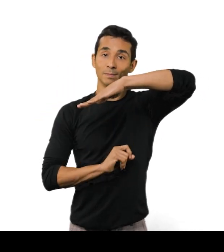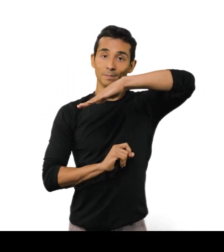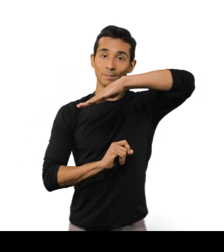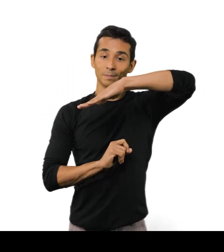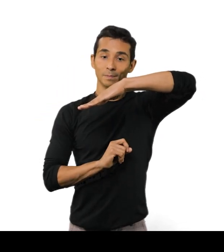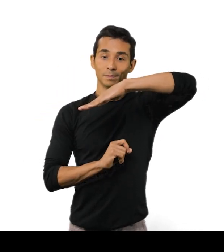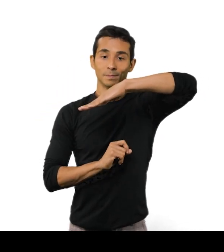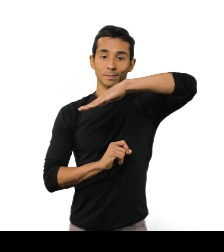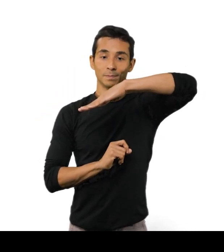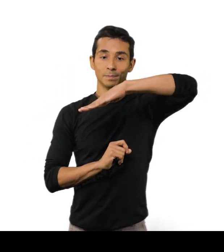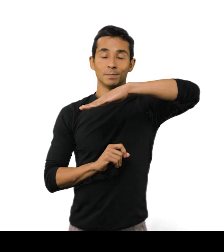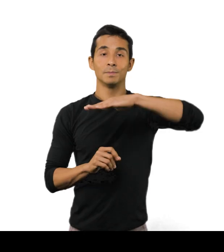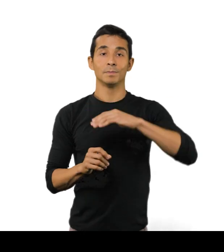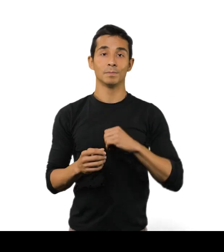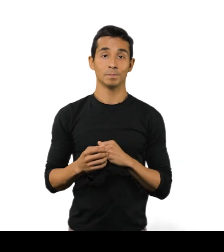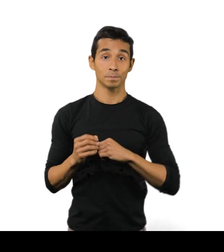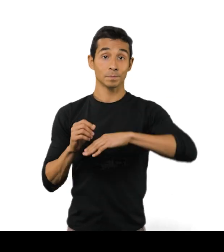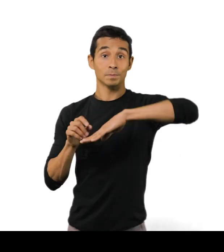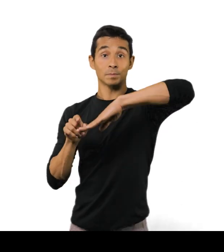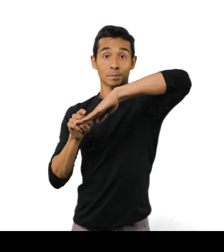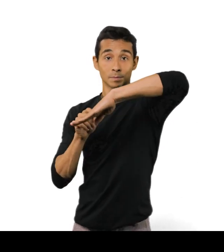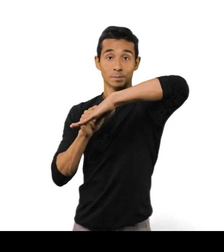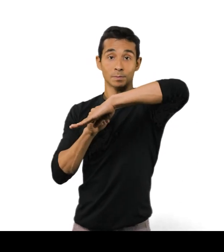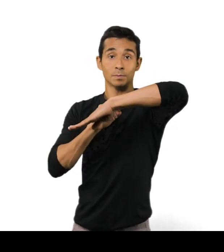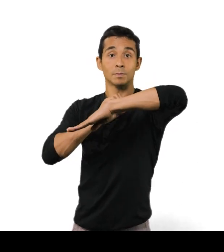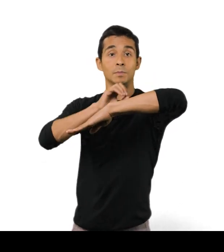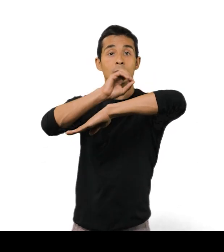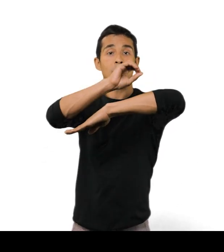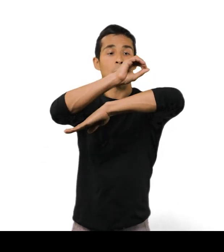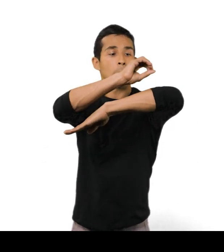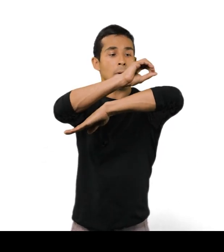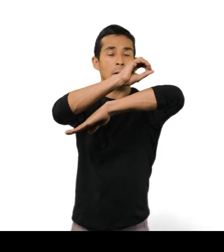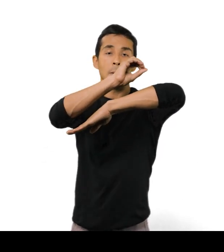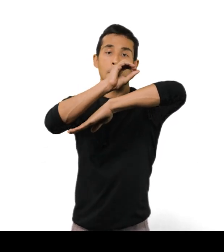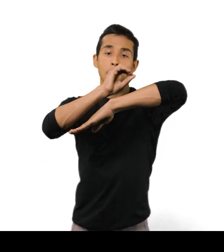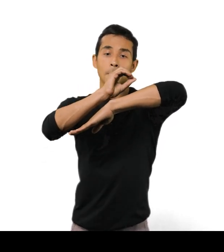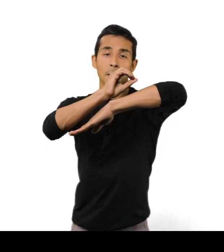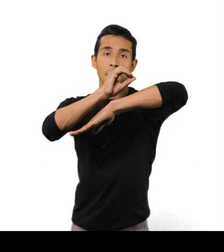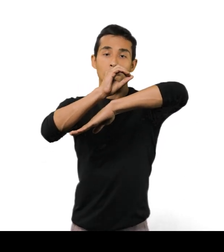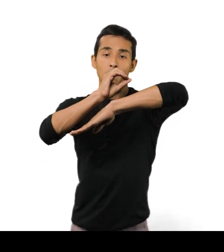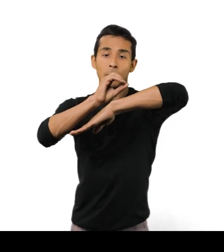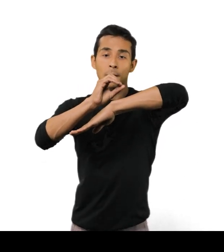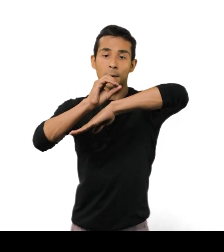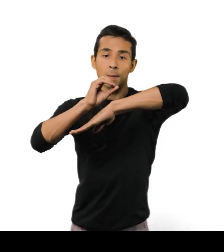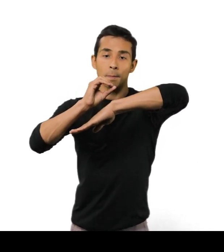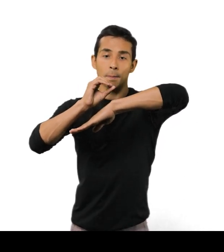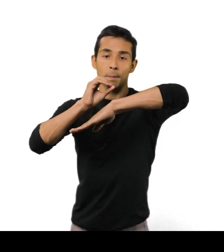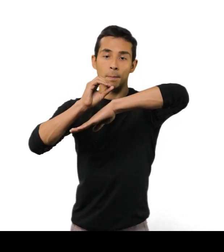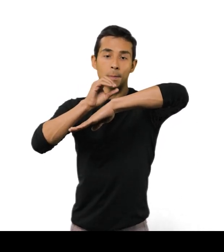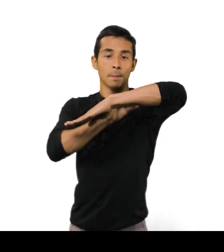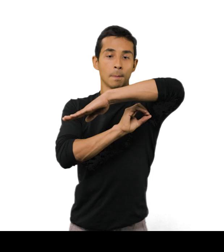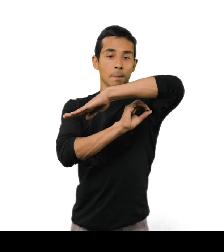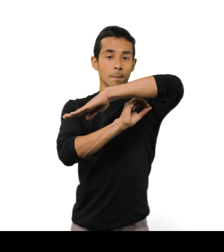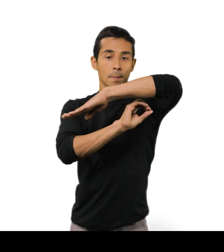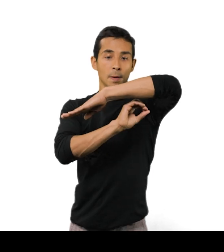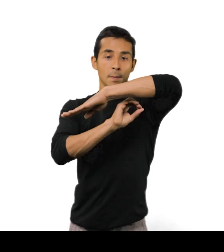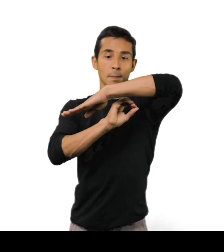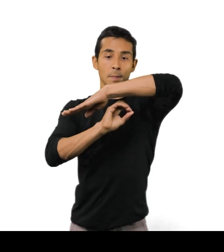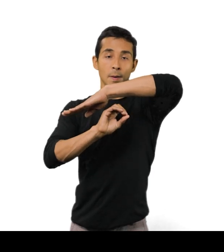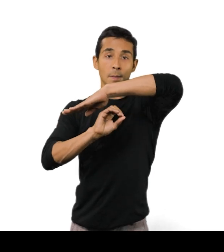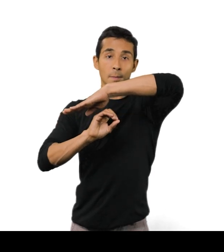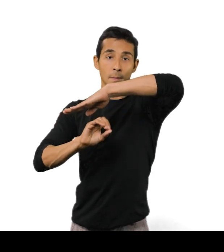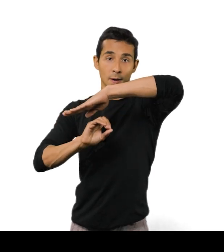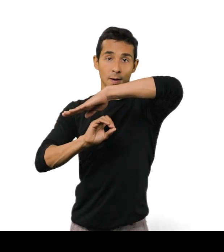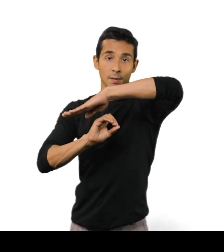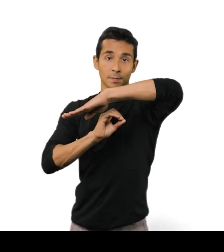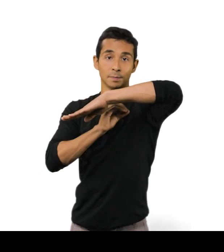lados opostos. Dispostos nas laterais desta haste de pontas arqueadas, estão 6